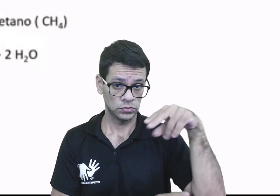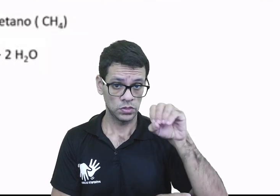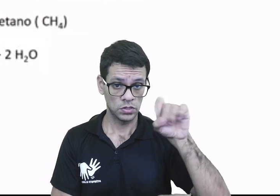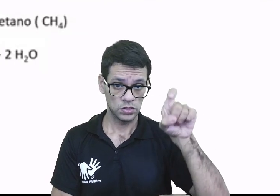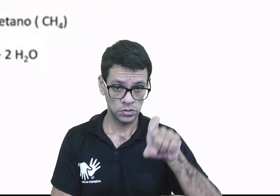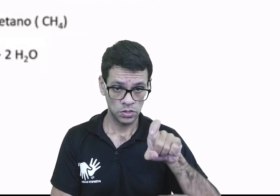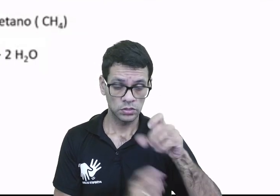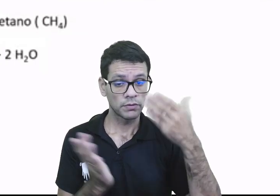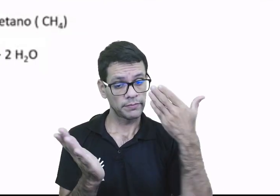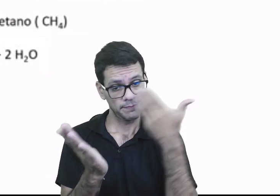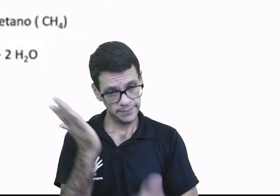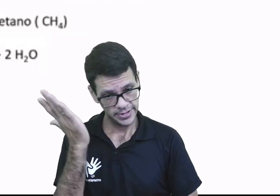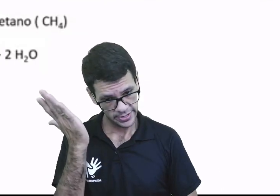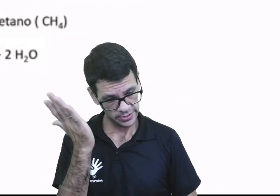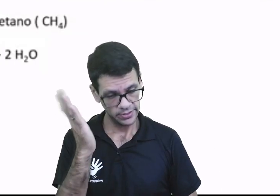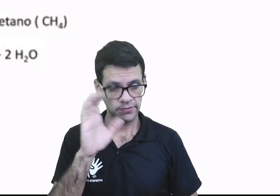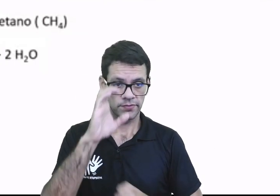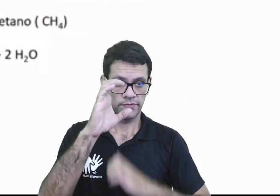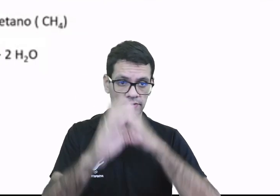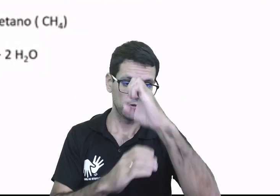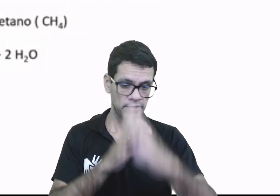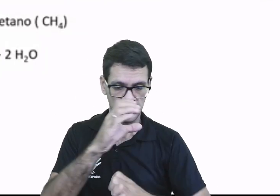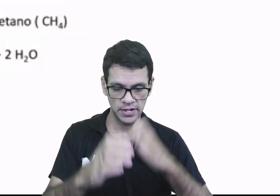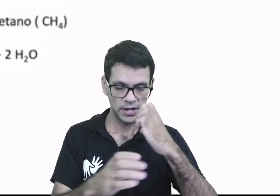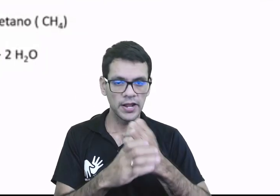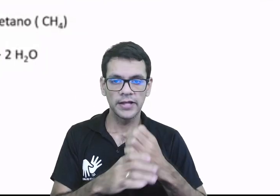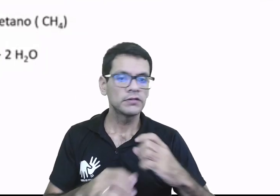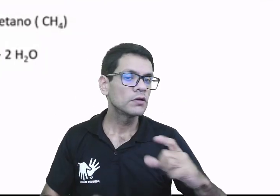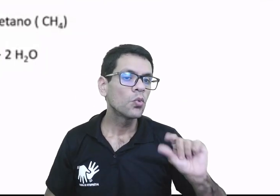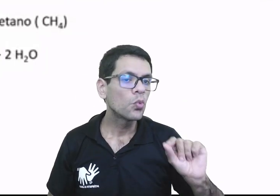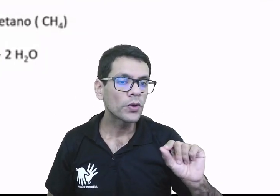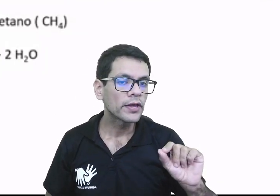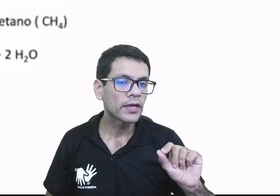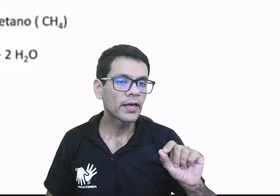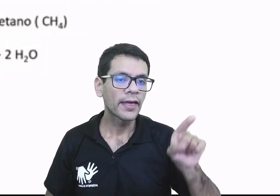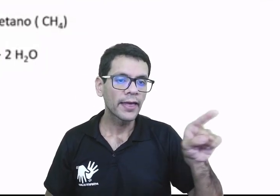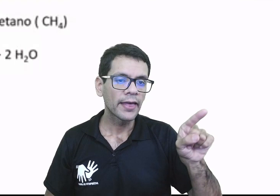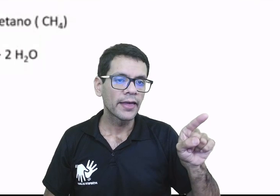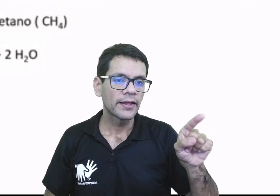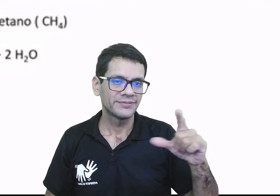NOx, ele perdeu elétrons. Então, ele sofreu uma oxidação.